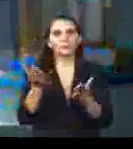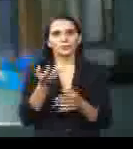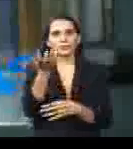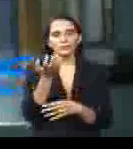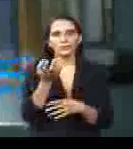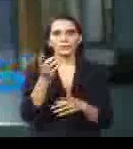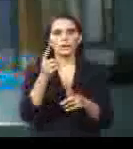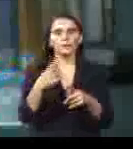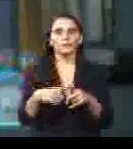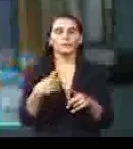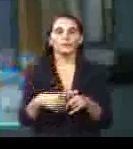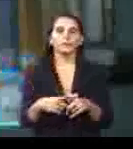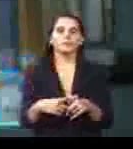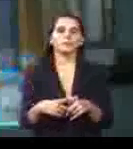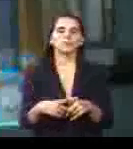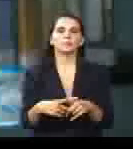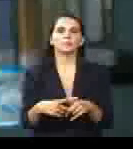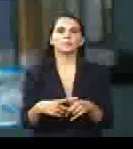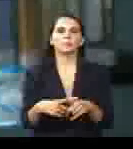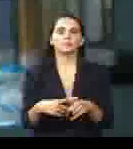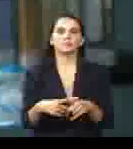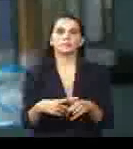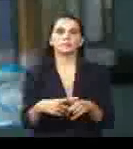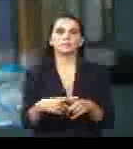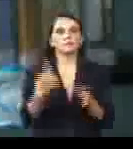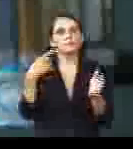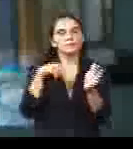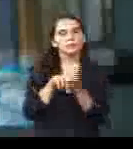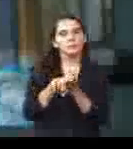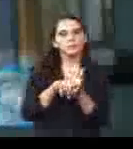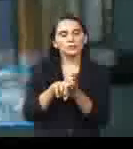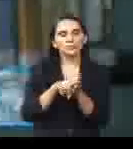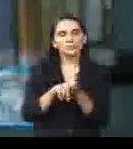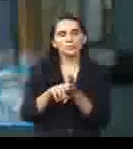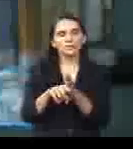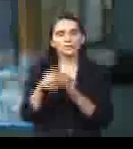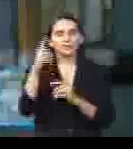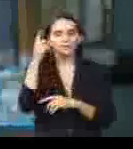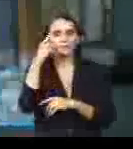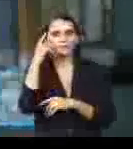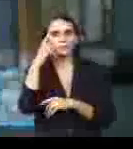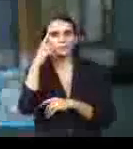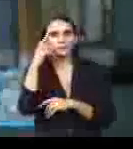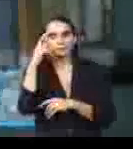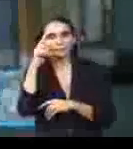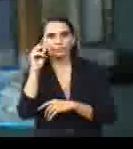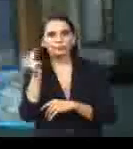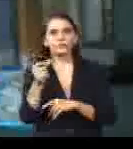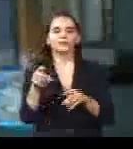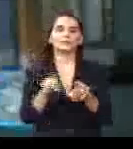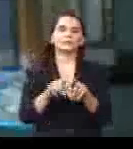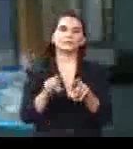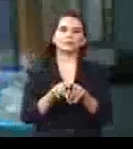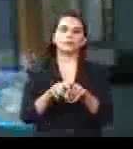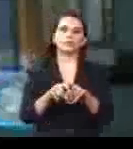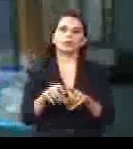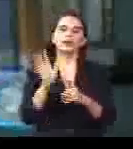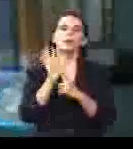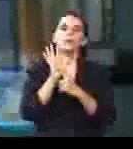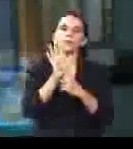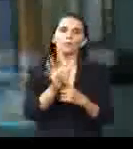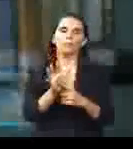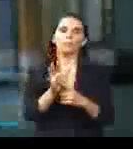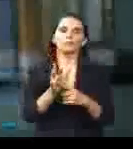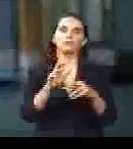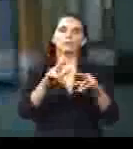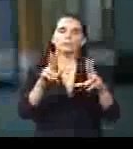para o nosso grupo exatamente são essas, que se pesquise, que haja uma reflexão, mas que tenha realmente um